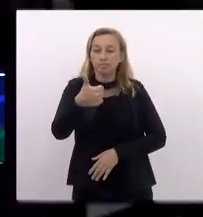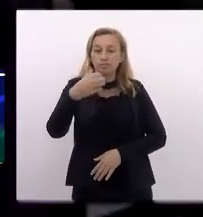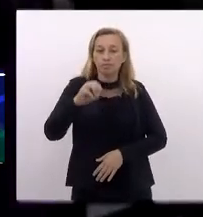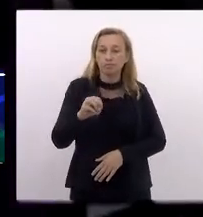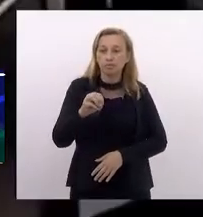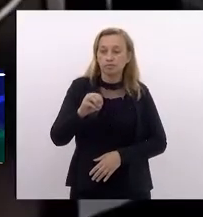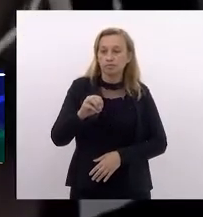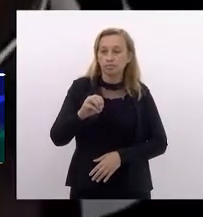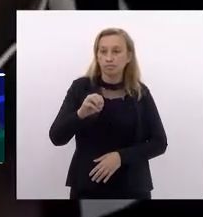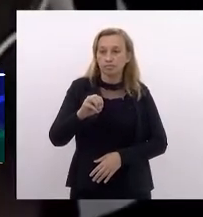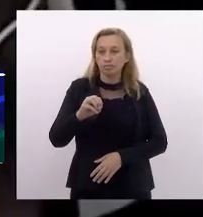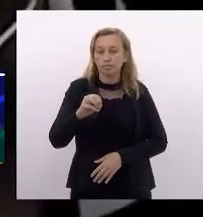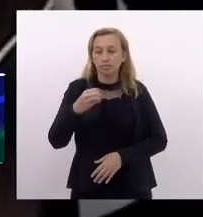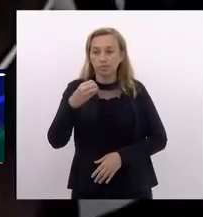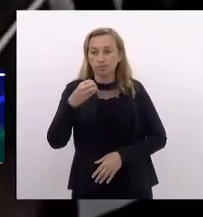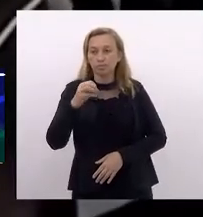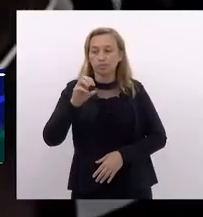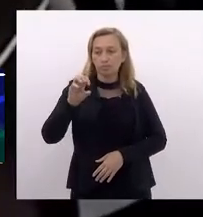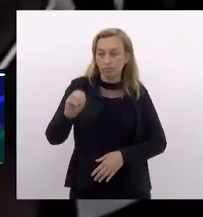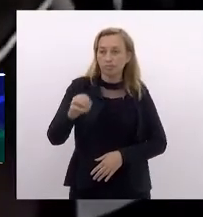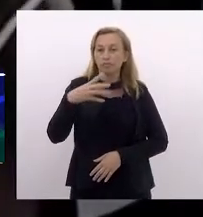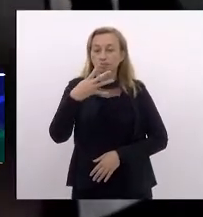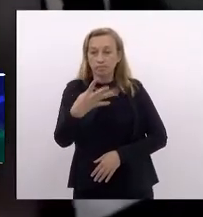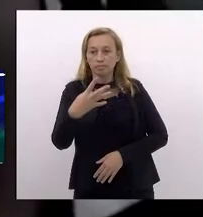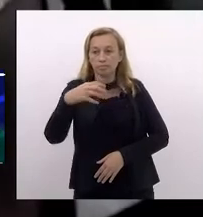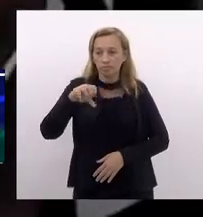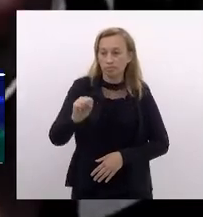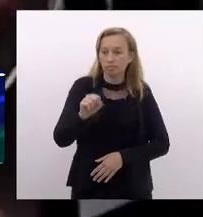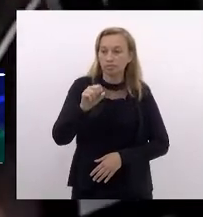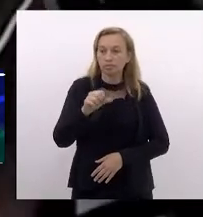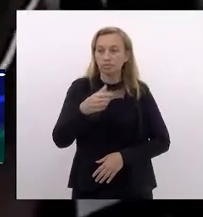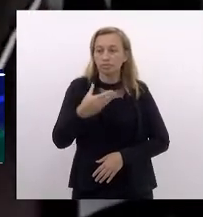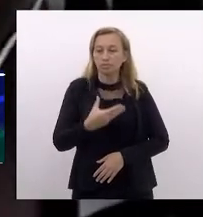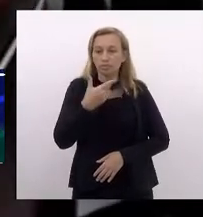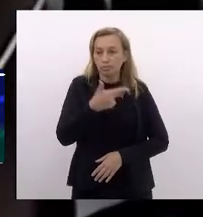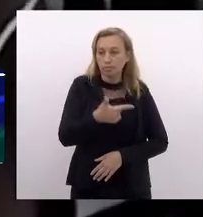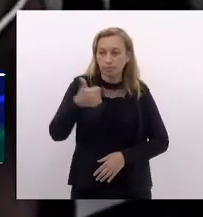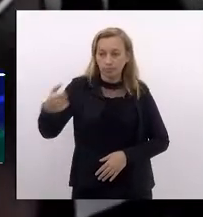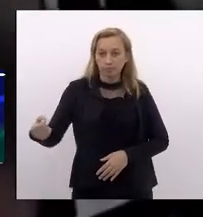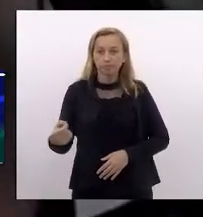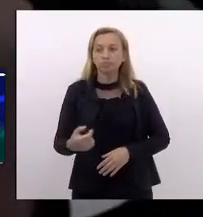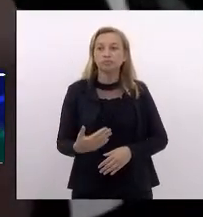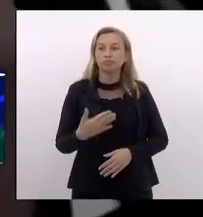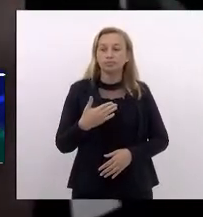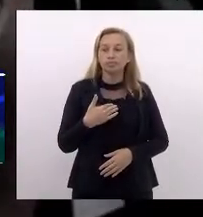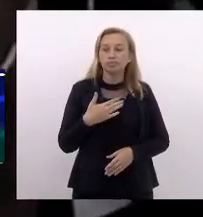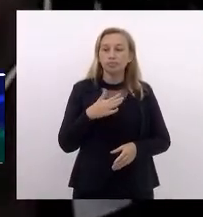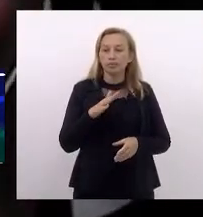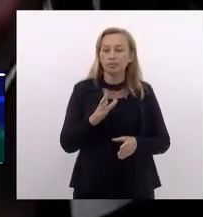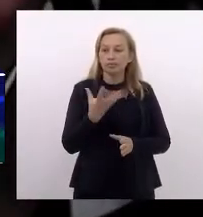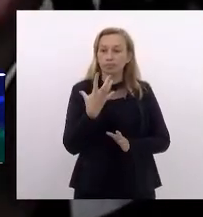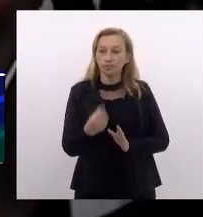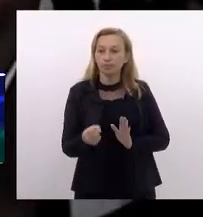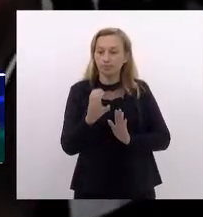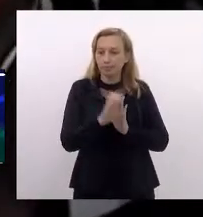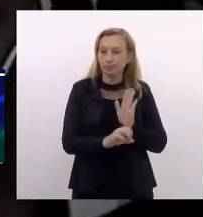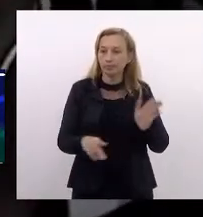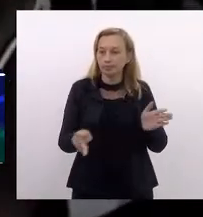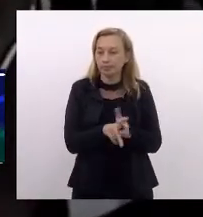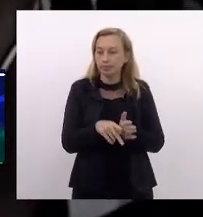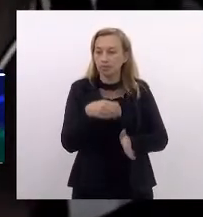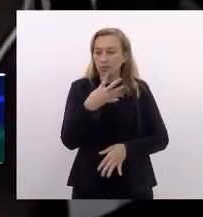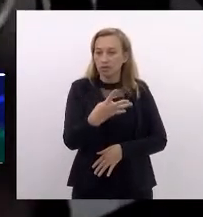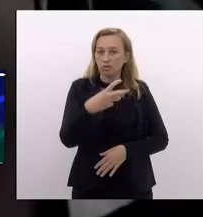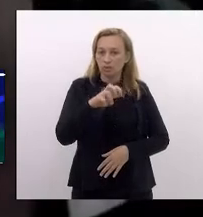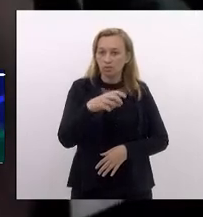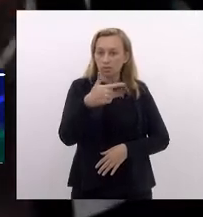10.048 10048 de oito de Novembro D 2011 por isso não aparecer as emendas de plenário o projeto de lei nº